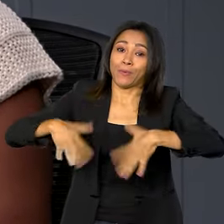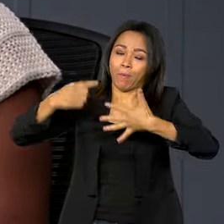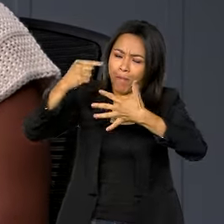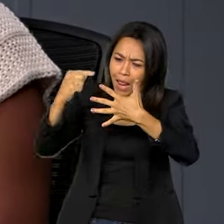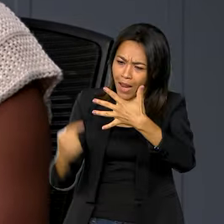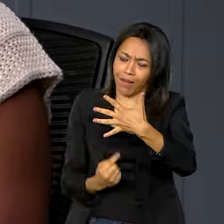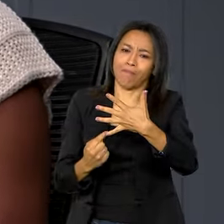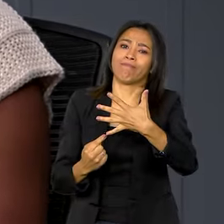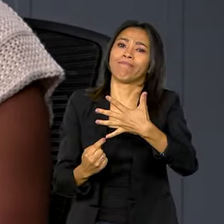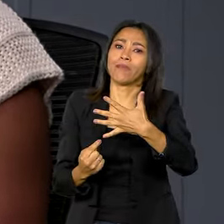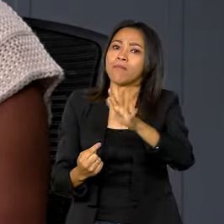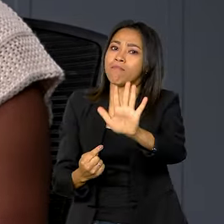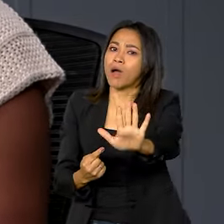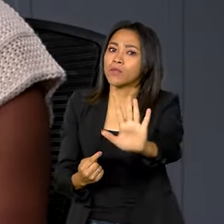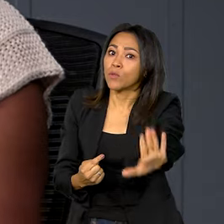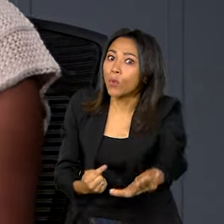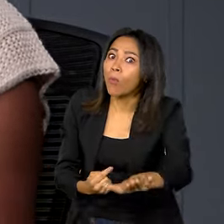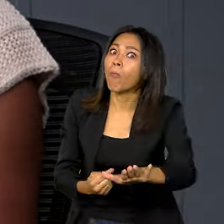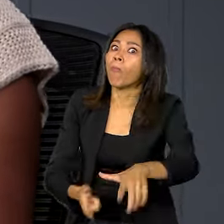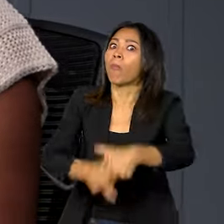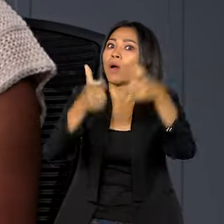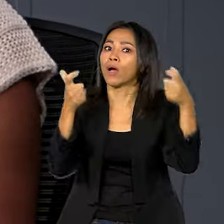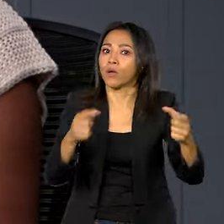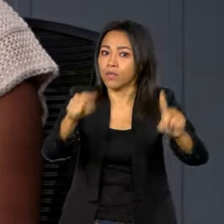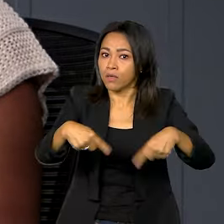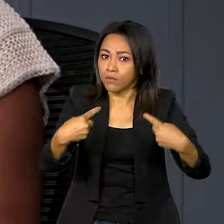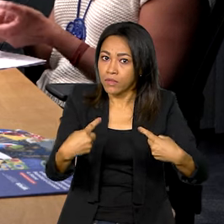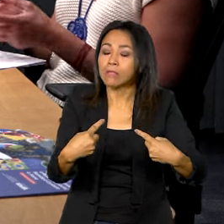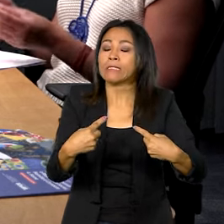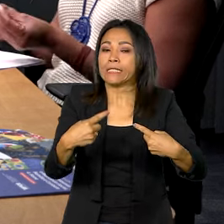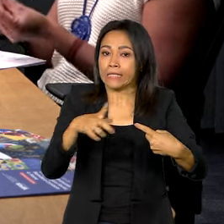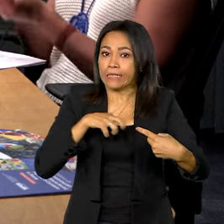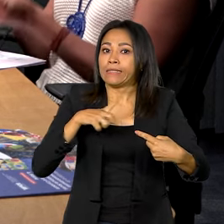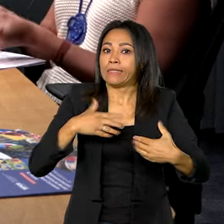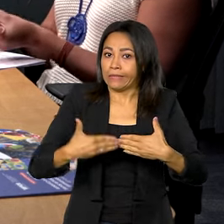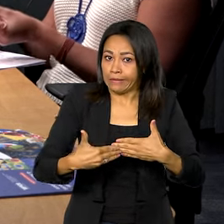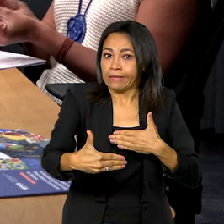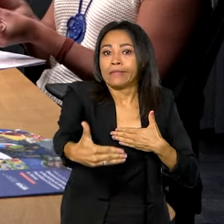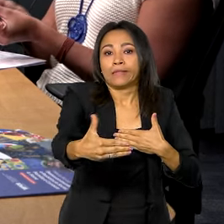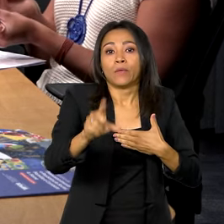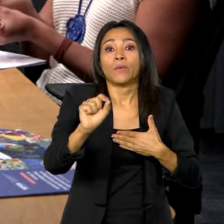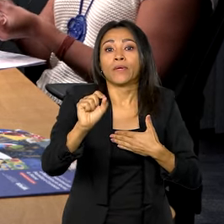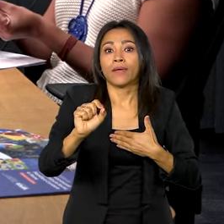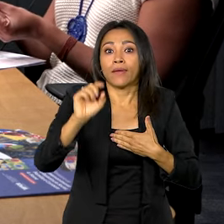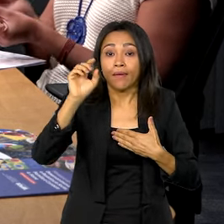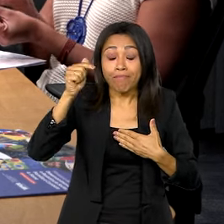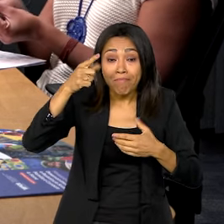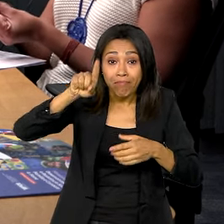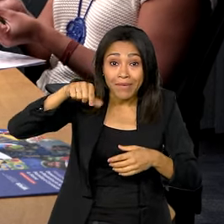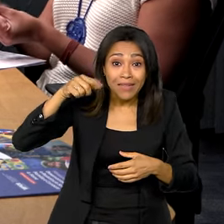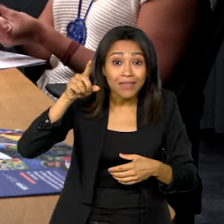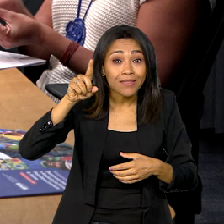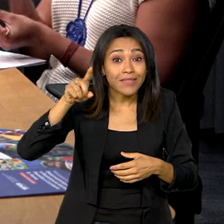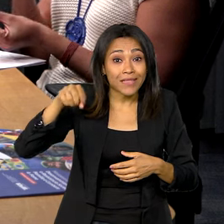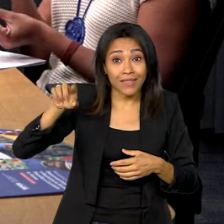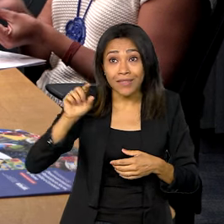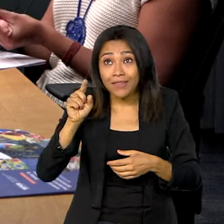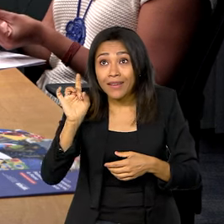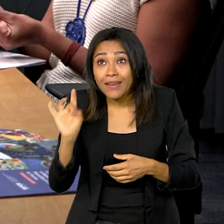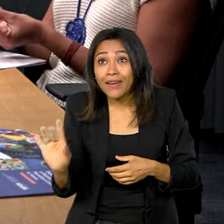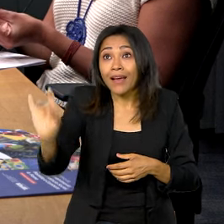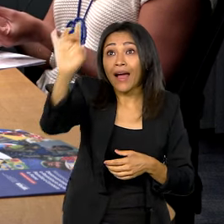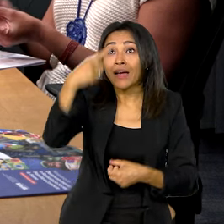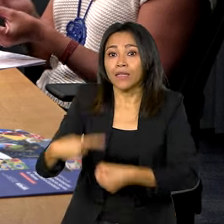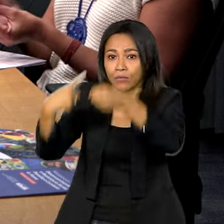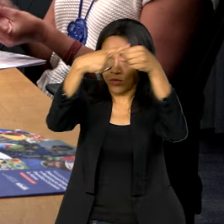Família sabe mas o maior maior desafio que nós Ainda temos é fazer com que realmente cada vez mais as